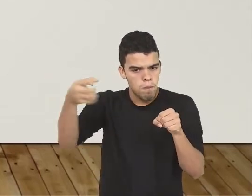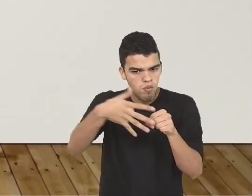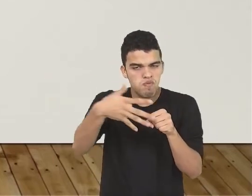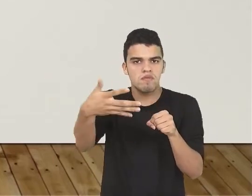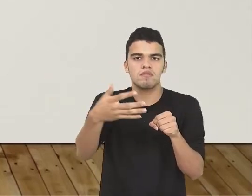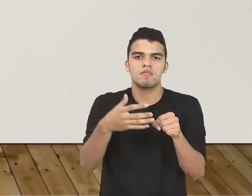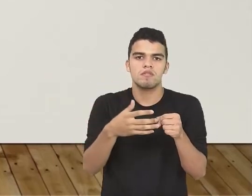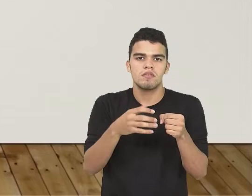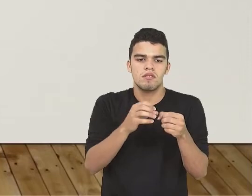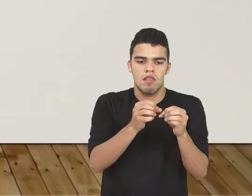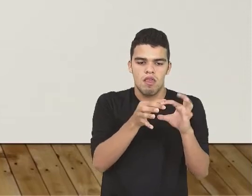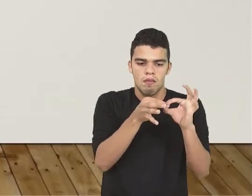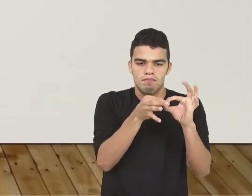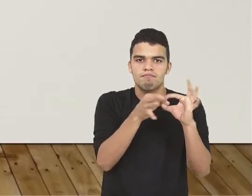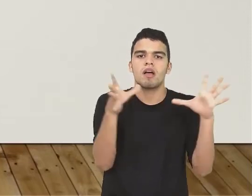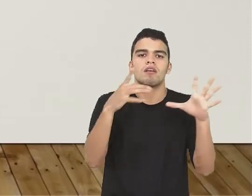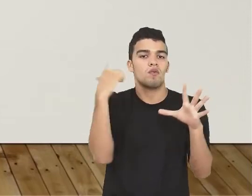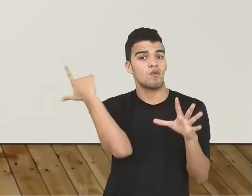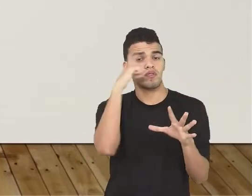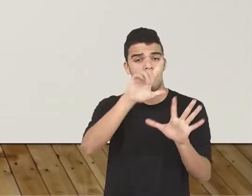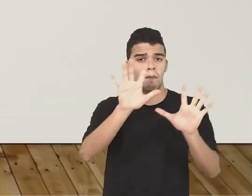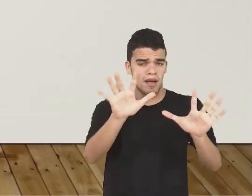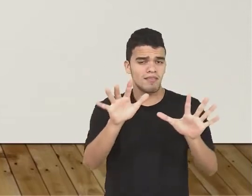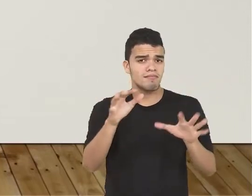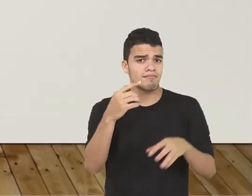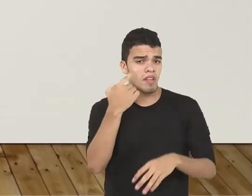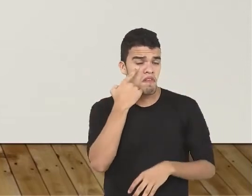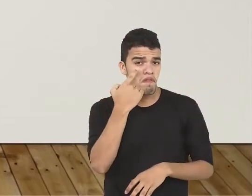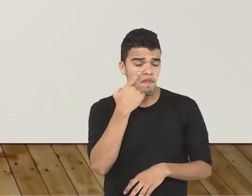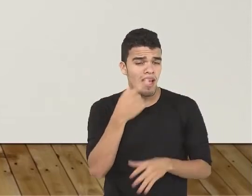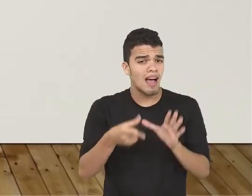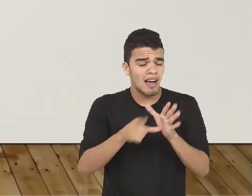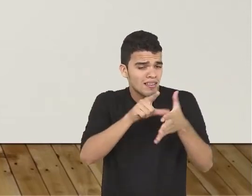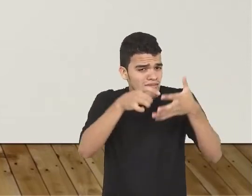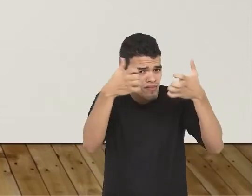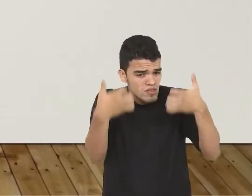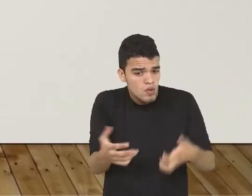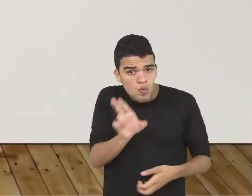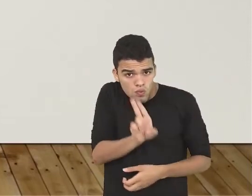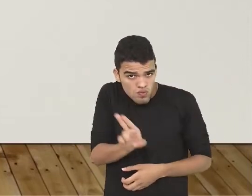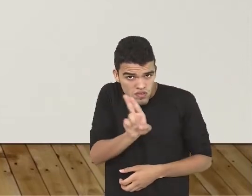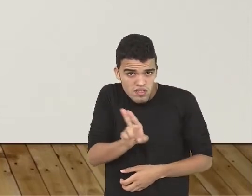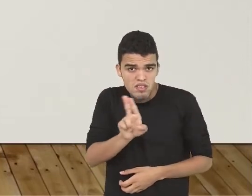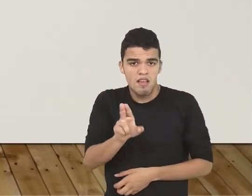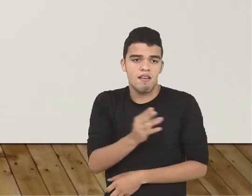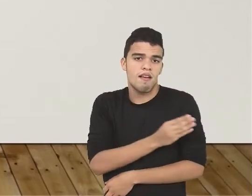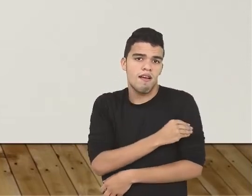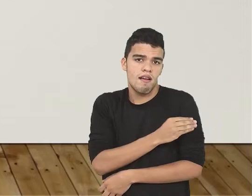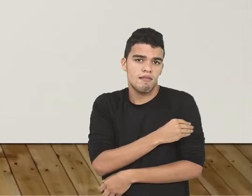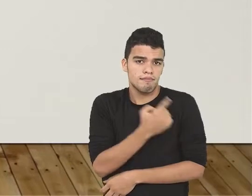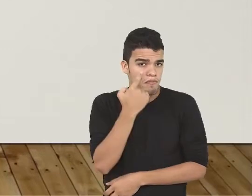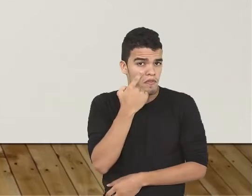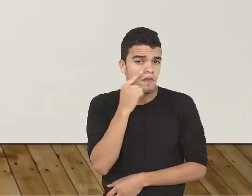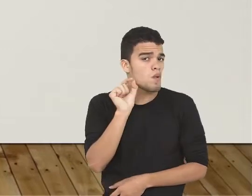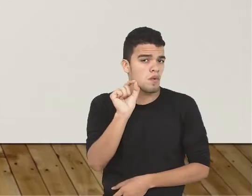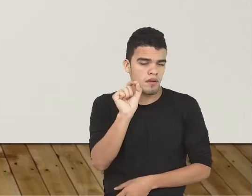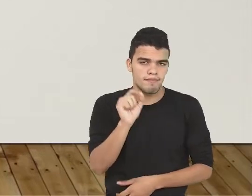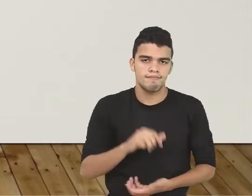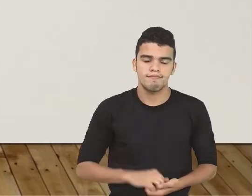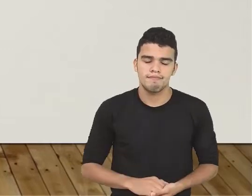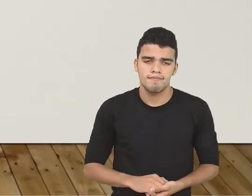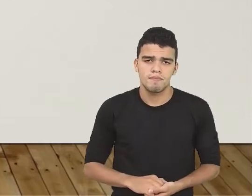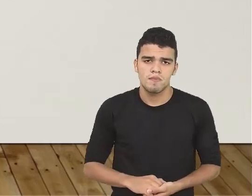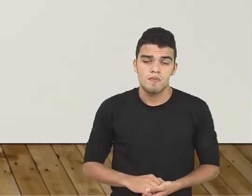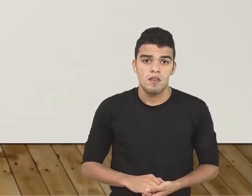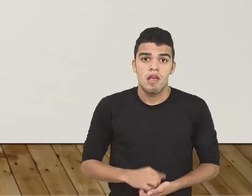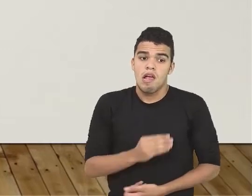coisas especiais que a gente deve observar antes de utilizar o álcool. O que a gente pode observar? Primeiro, o